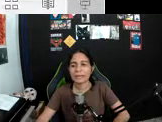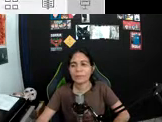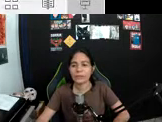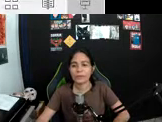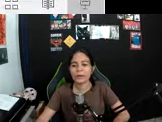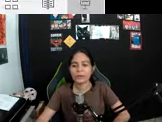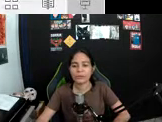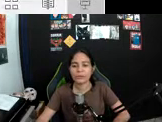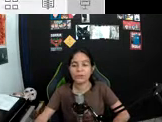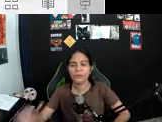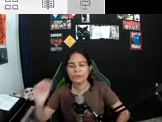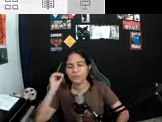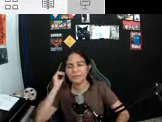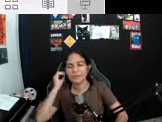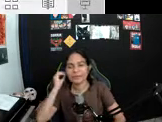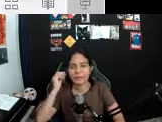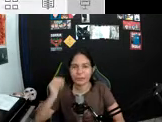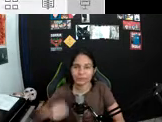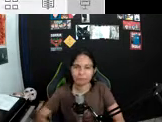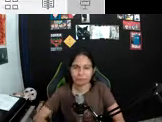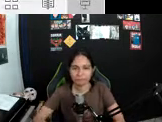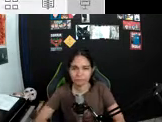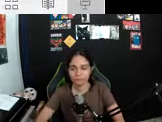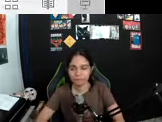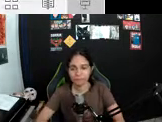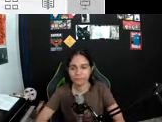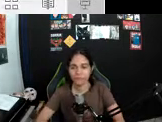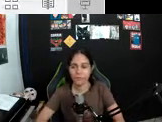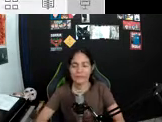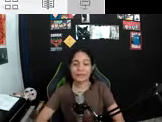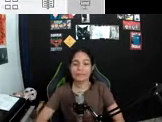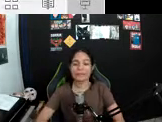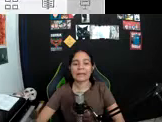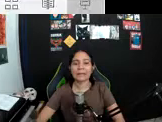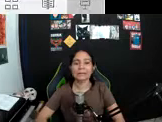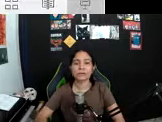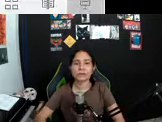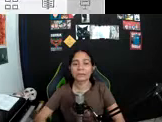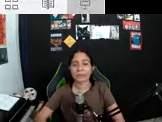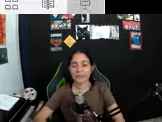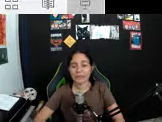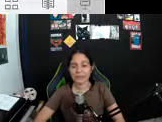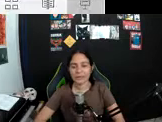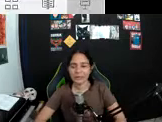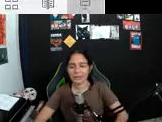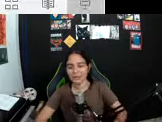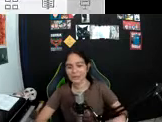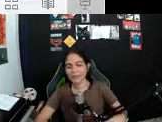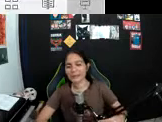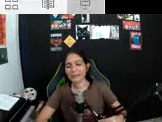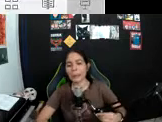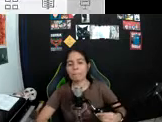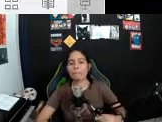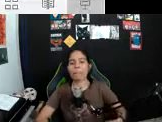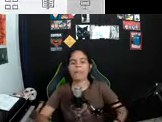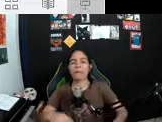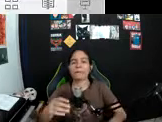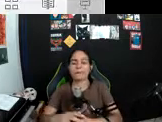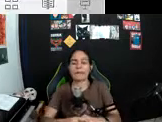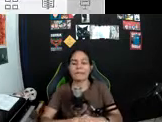a 554 de 2017? Ela trata sobre os pacientes nas redes sociais,